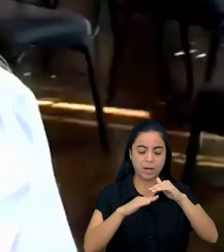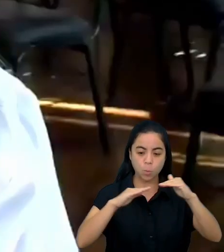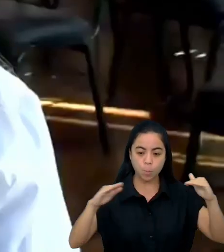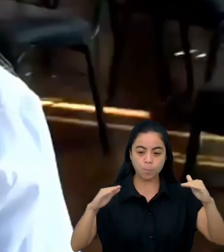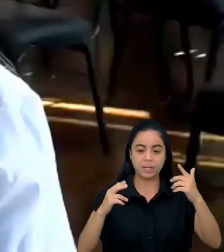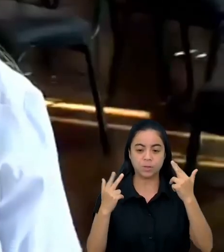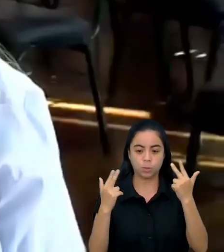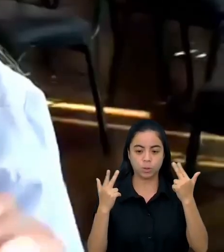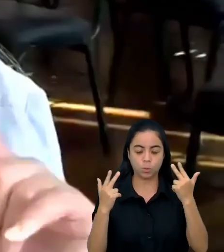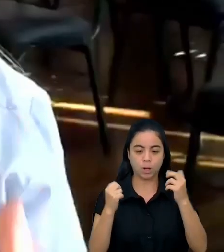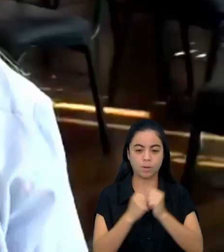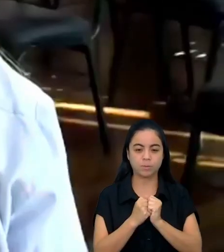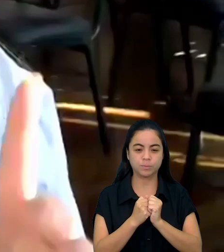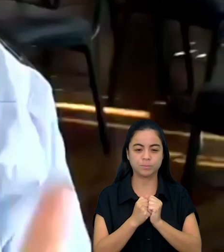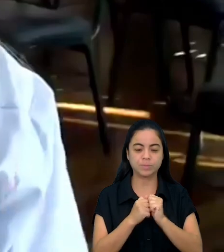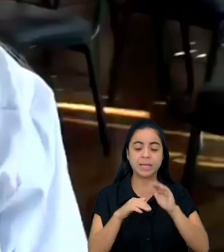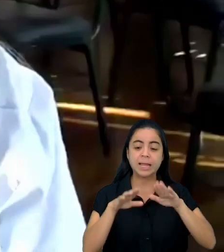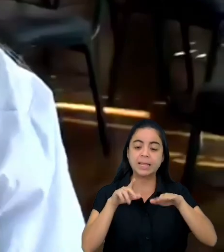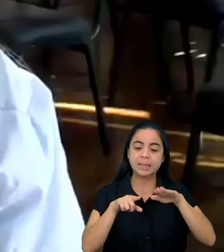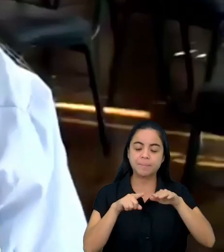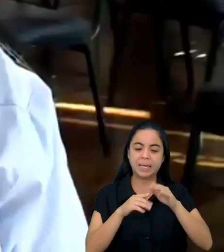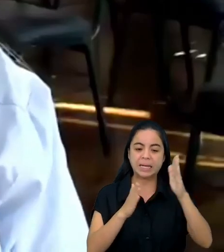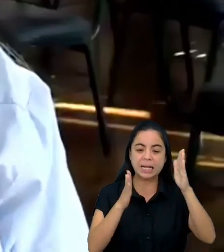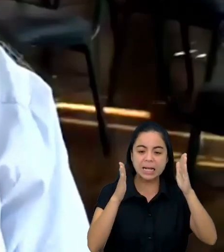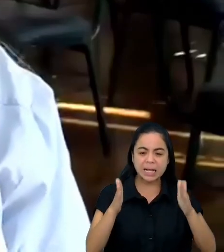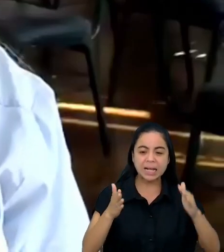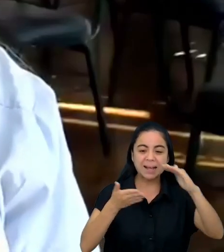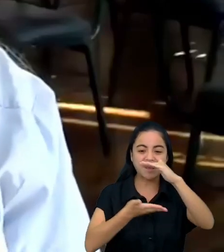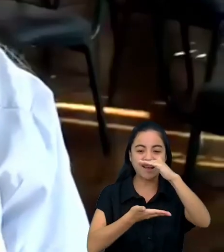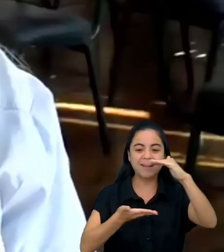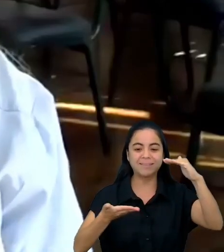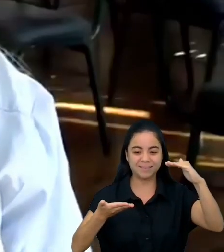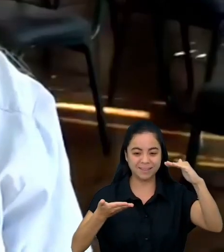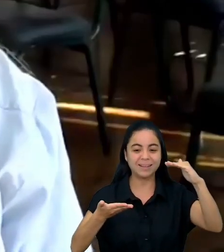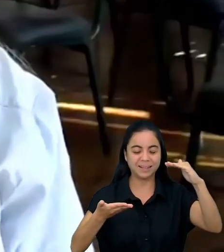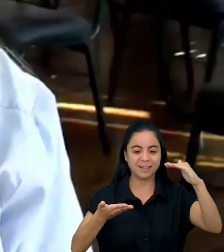plano, cada aresta pertence apenas